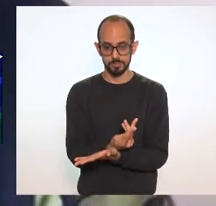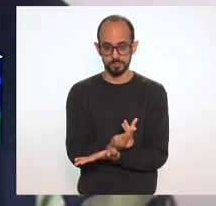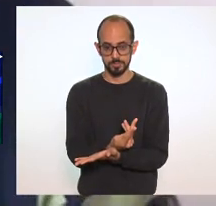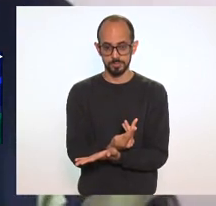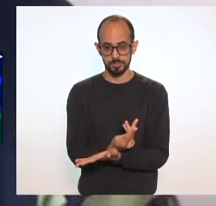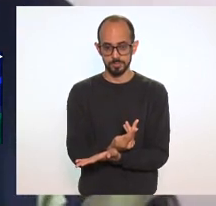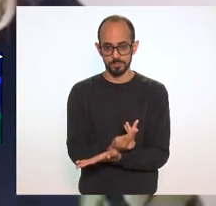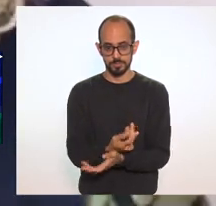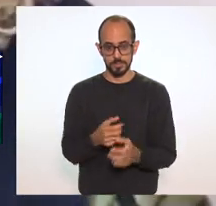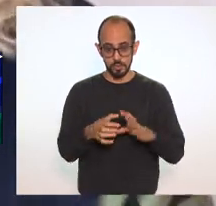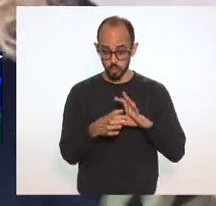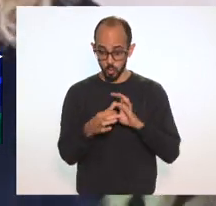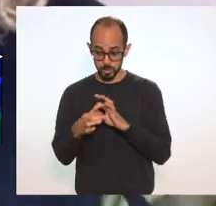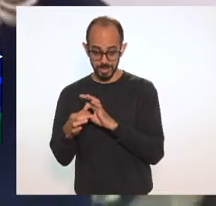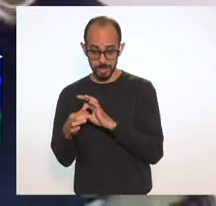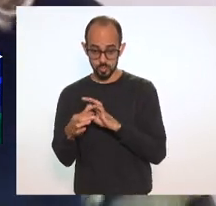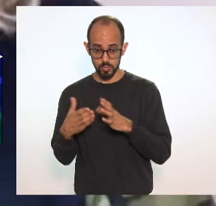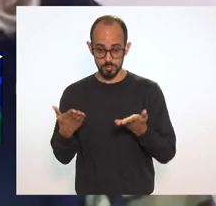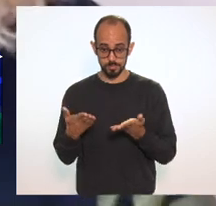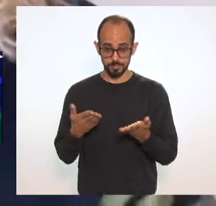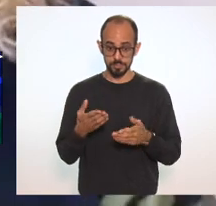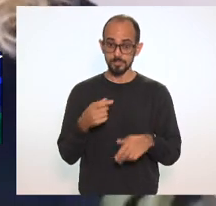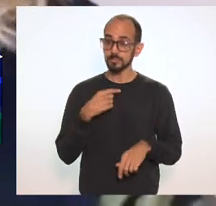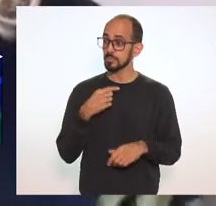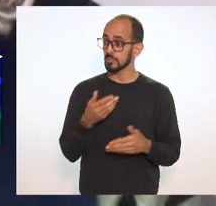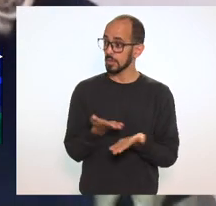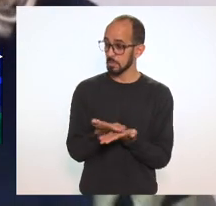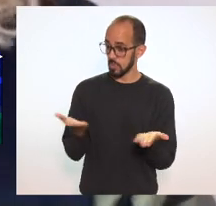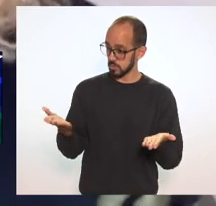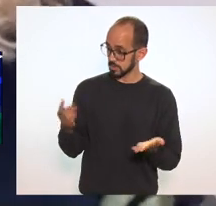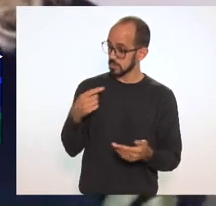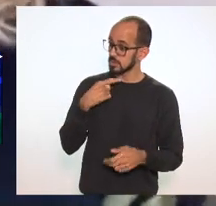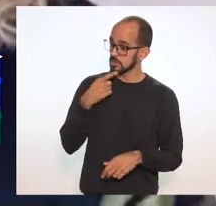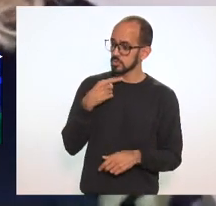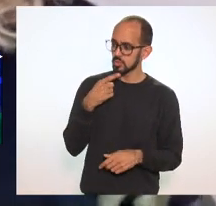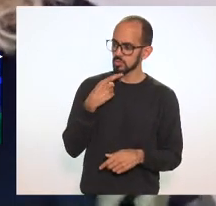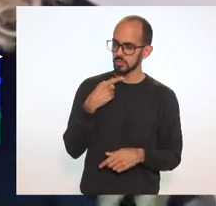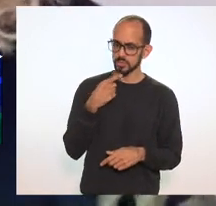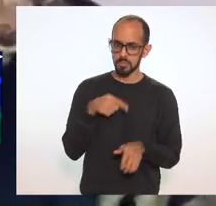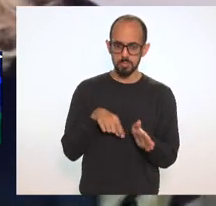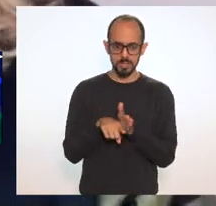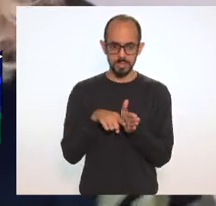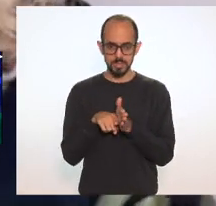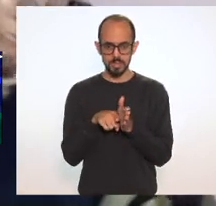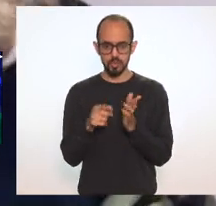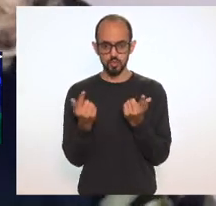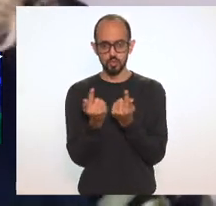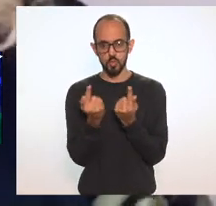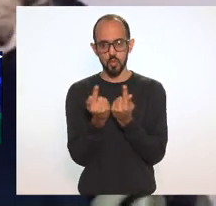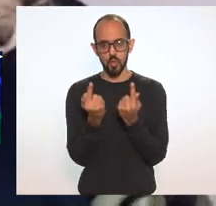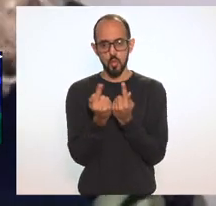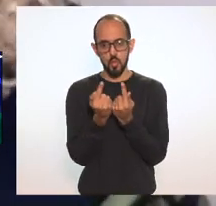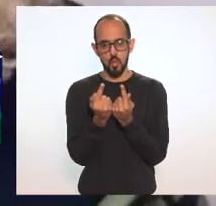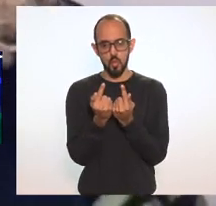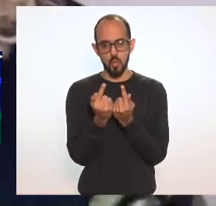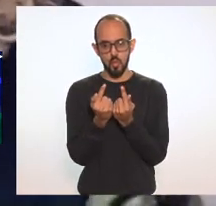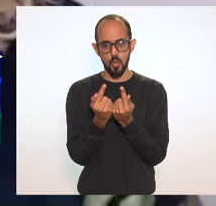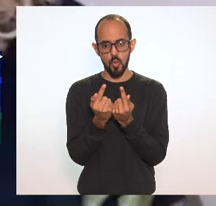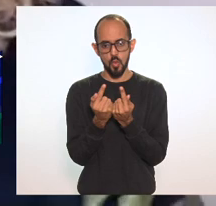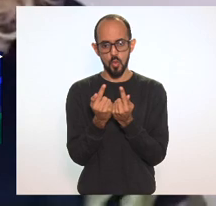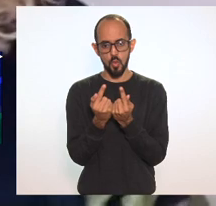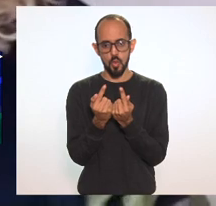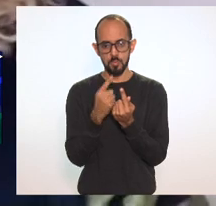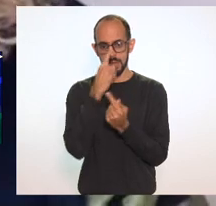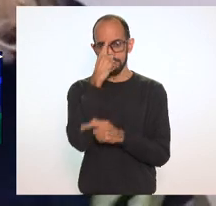contexto para aqueles que tenha dúvida peça que pesquisem no Google uma cena muito triste que